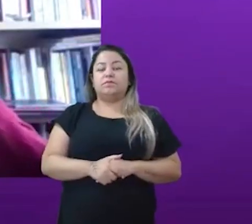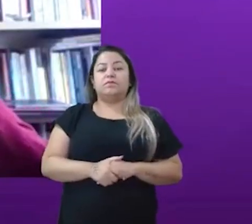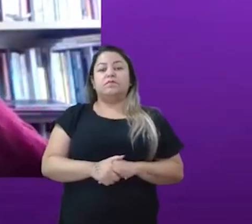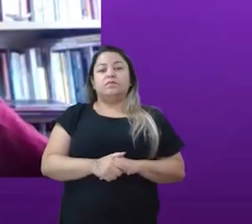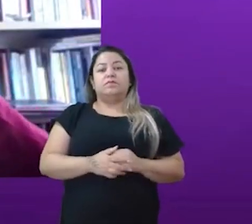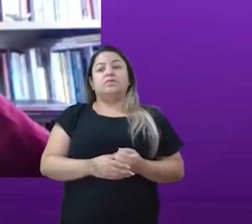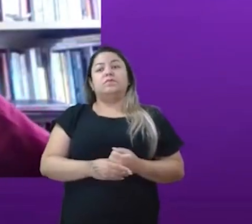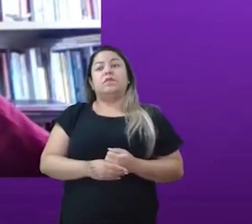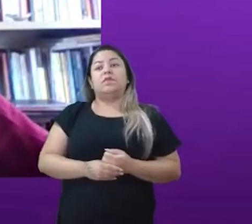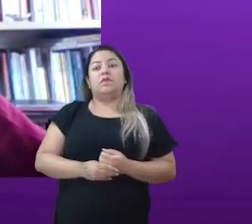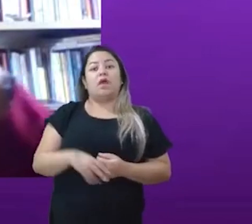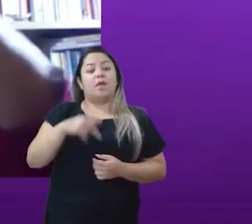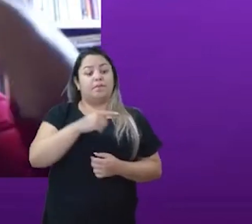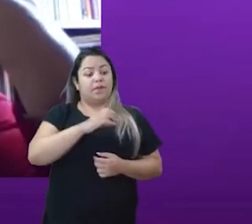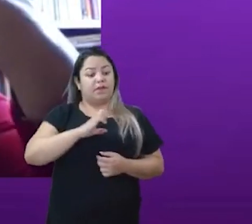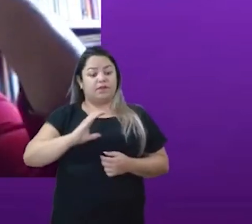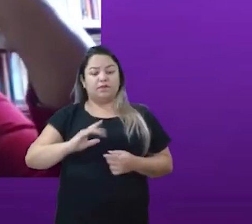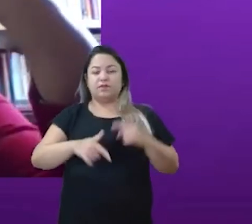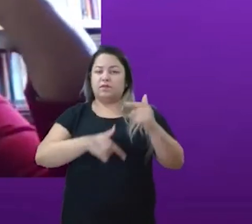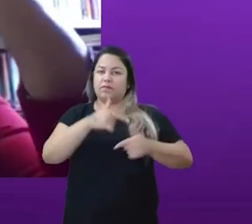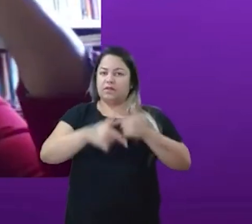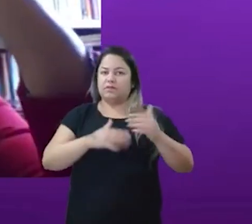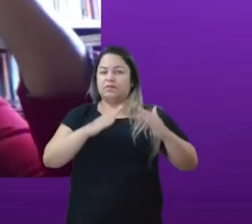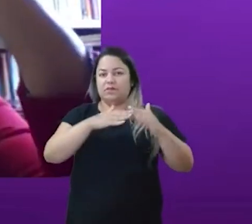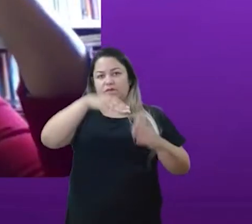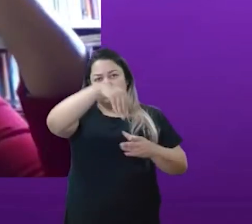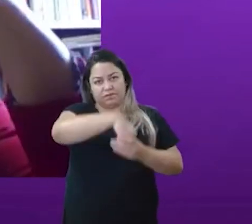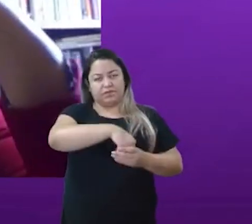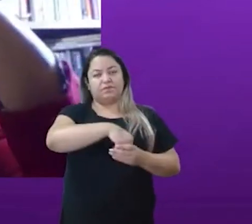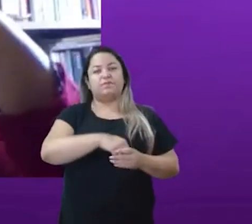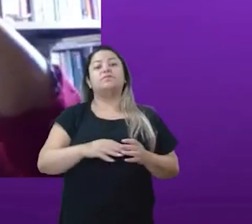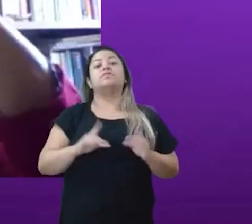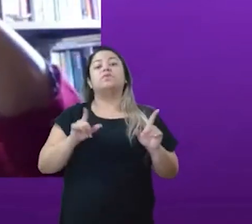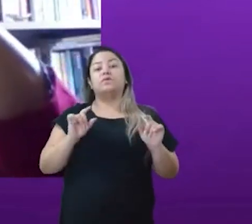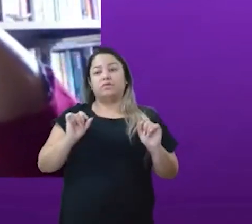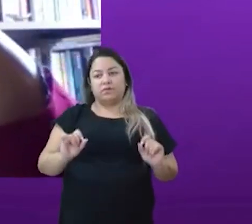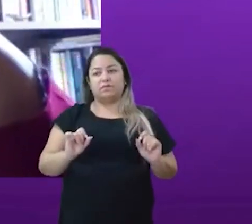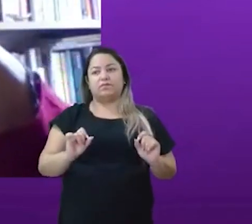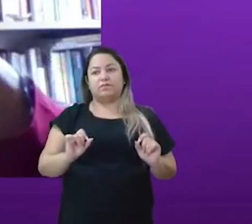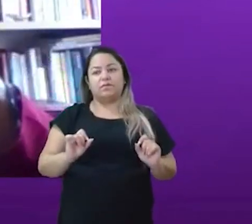E a PEC das trabalhadoras domésticas, ela